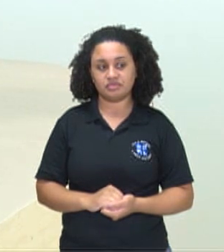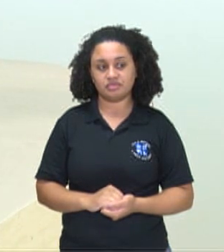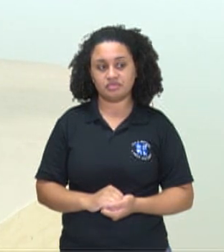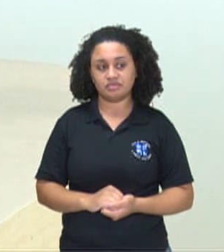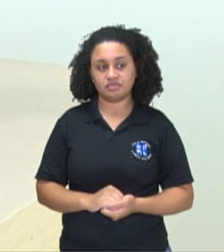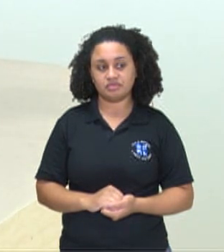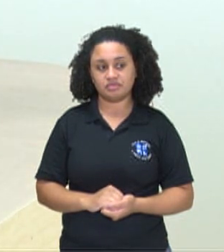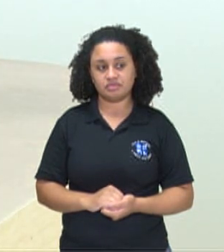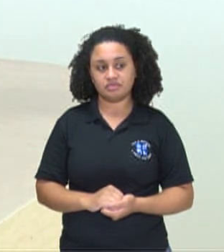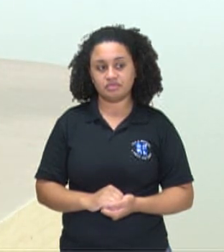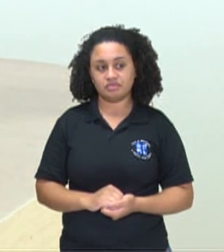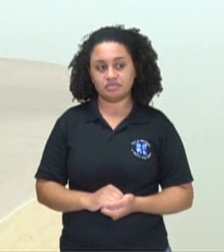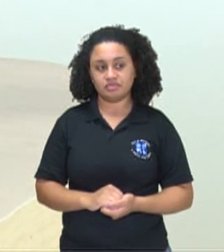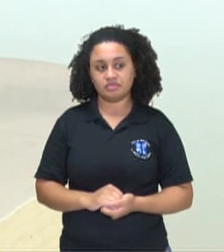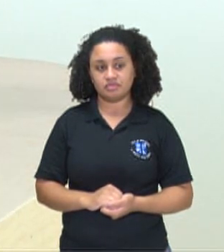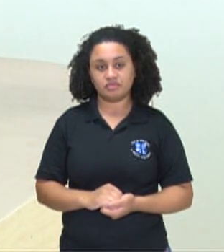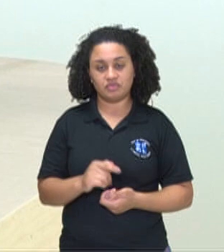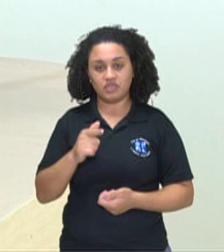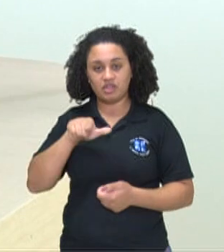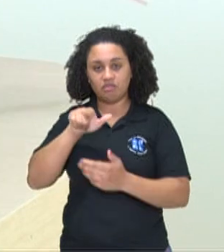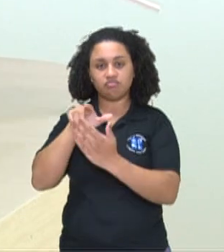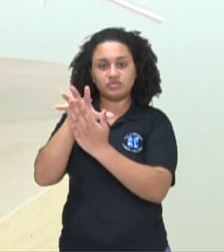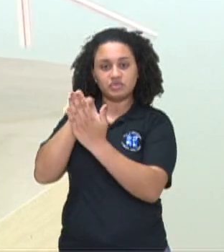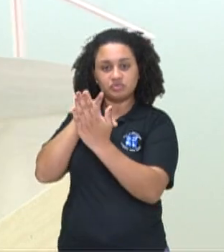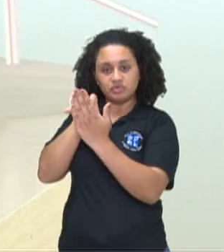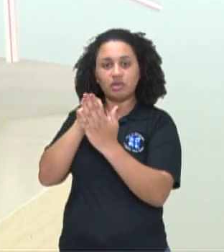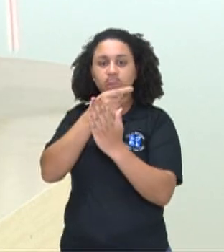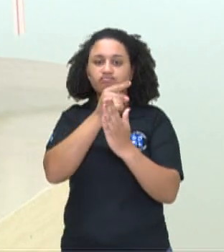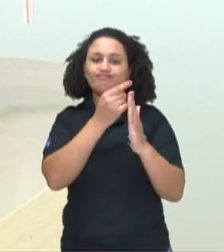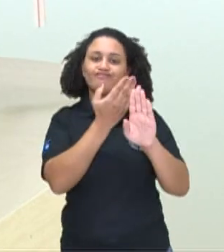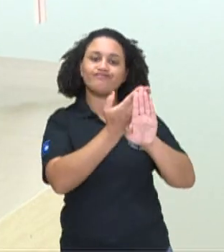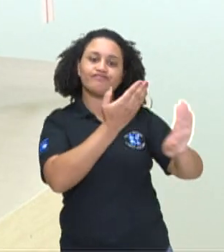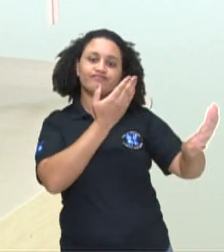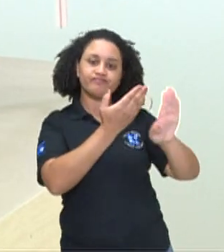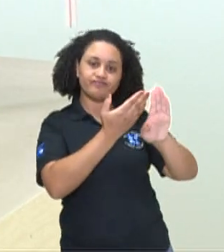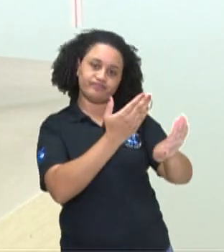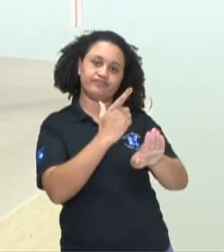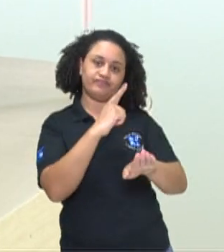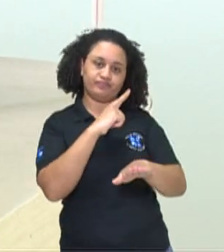tudo bem? E aqui, repulsão. Atração